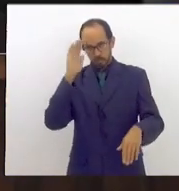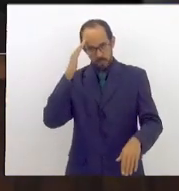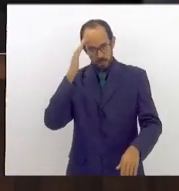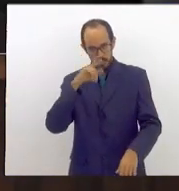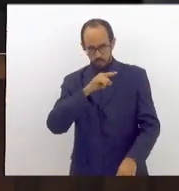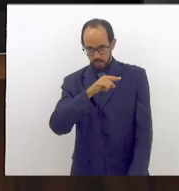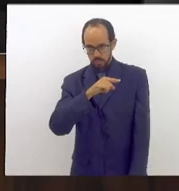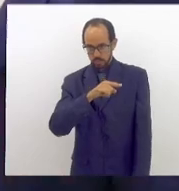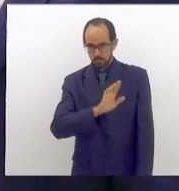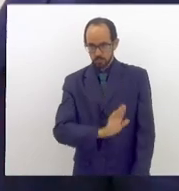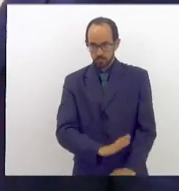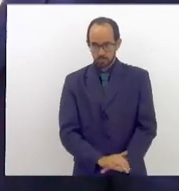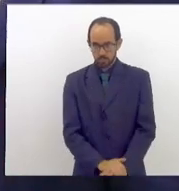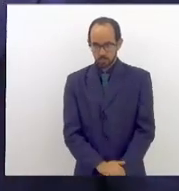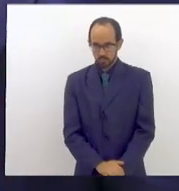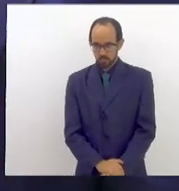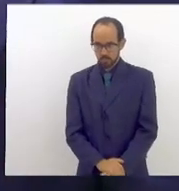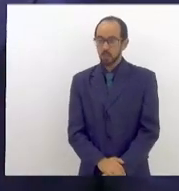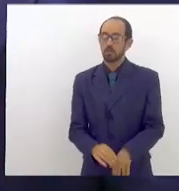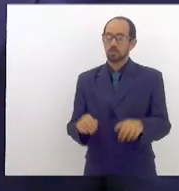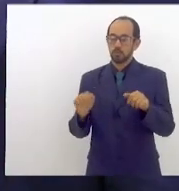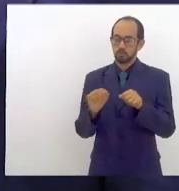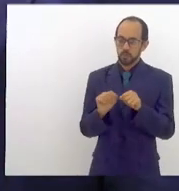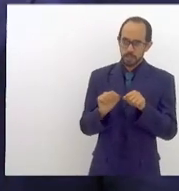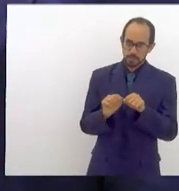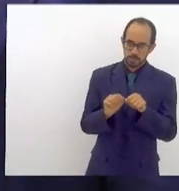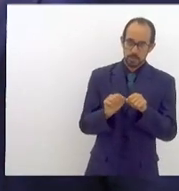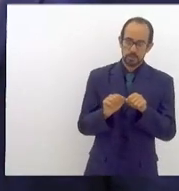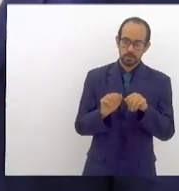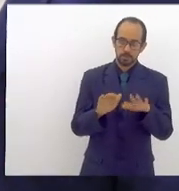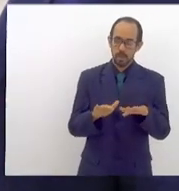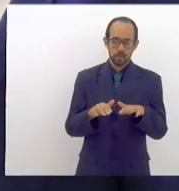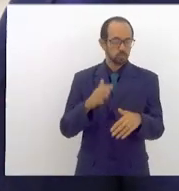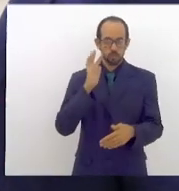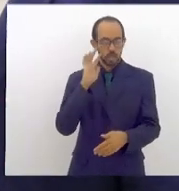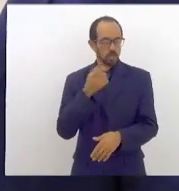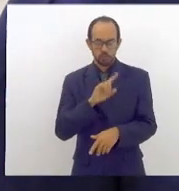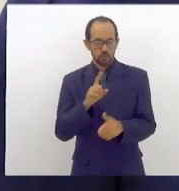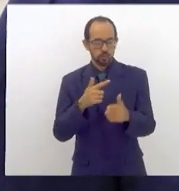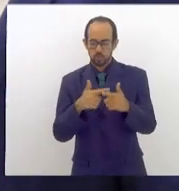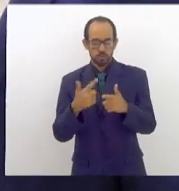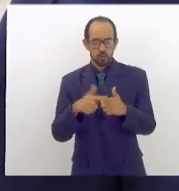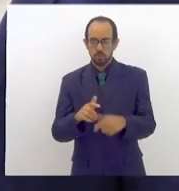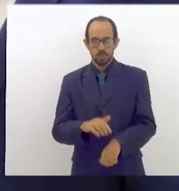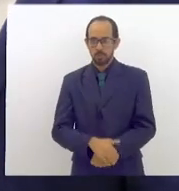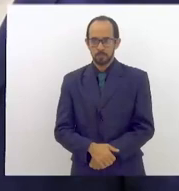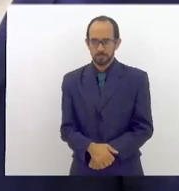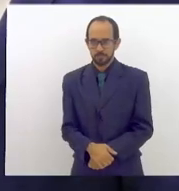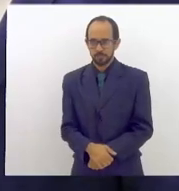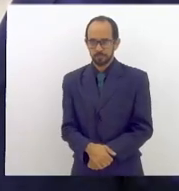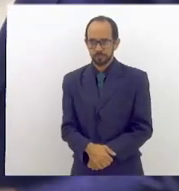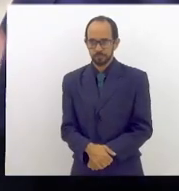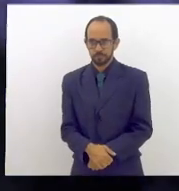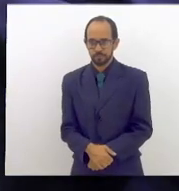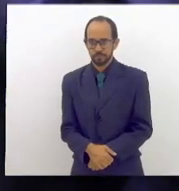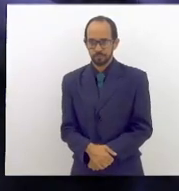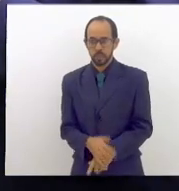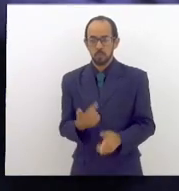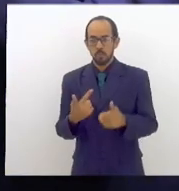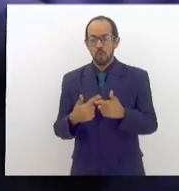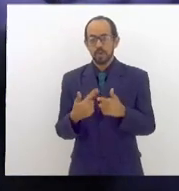ele fez não está resolvido o problema porque porque